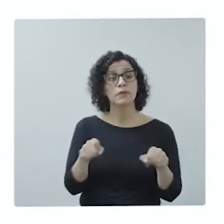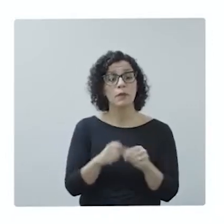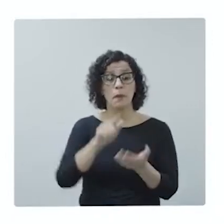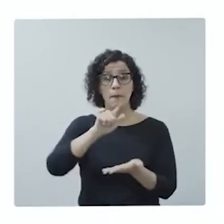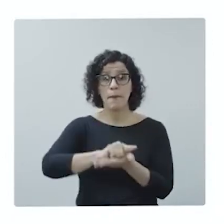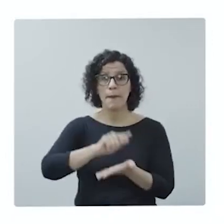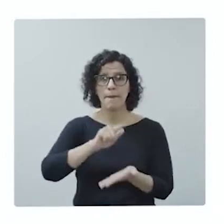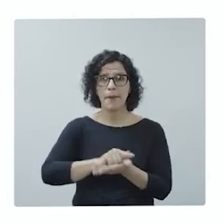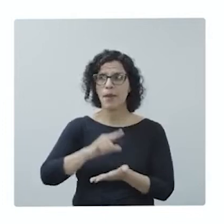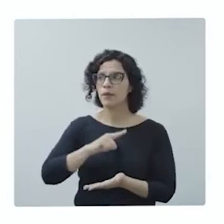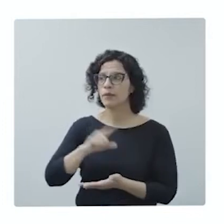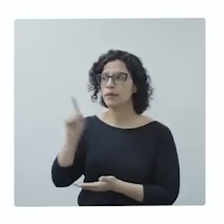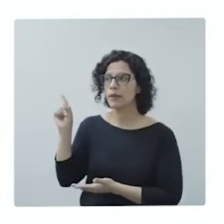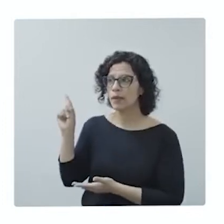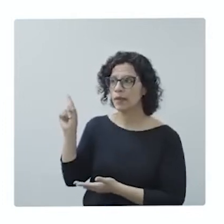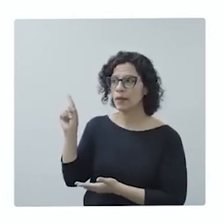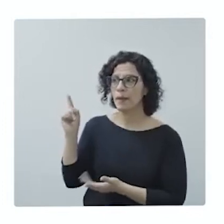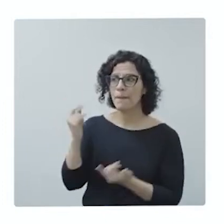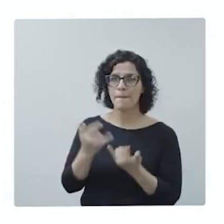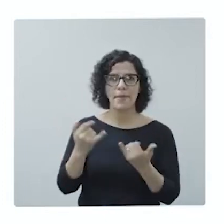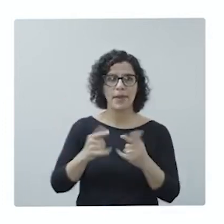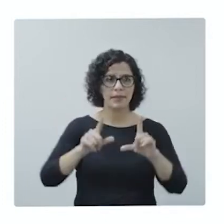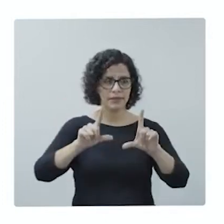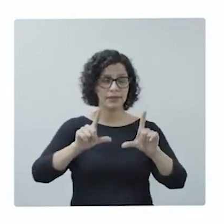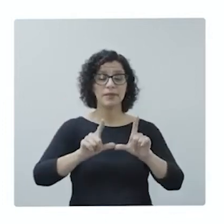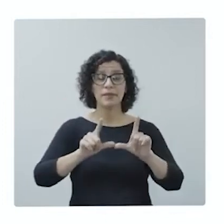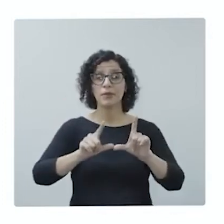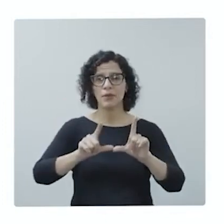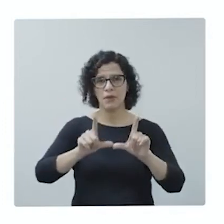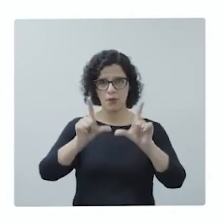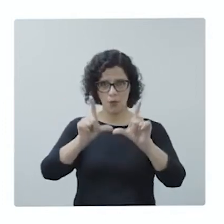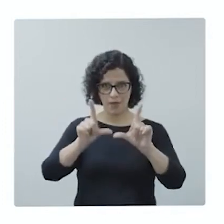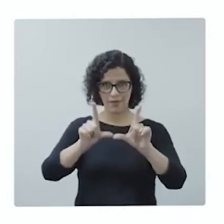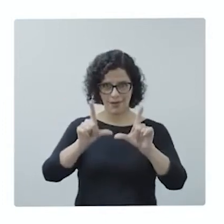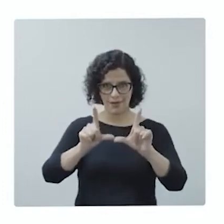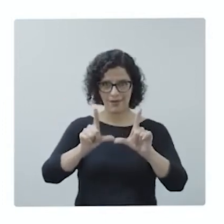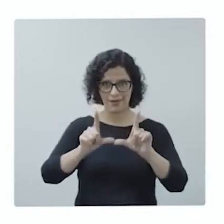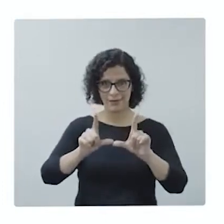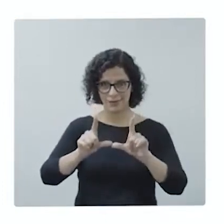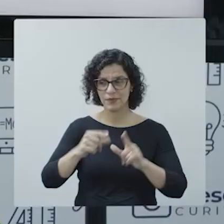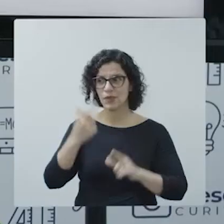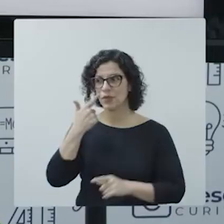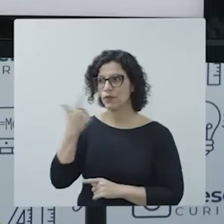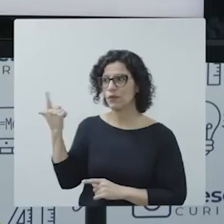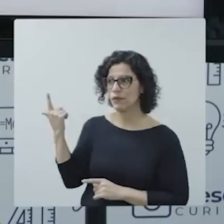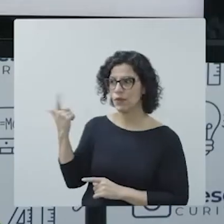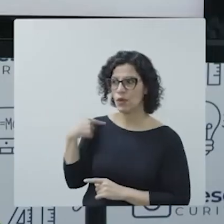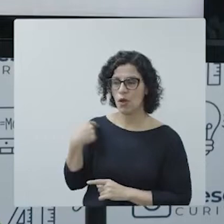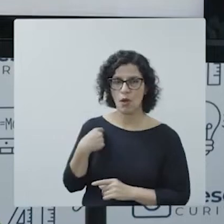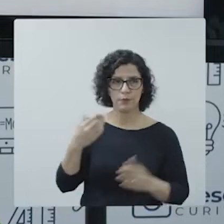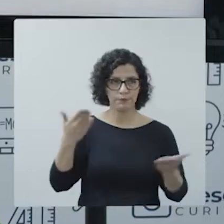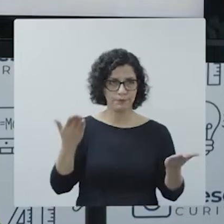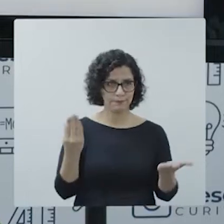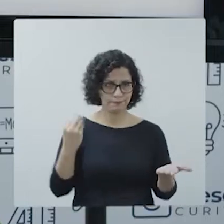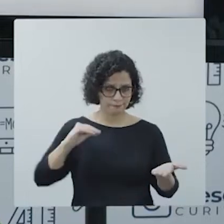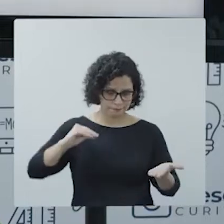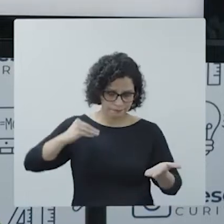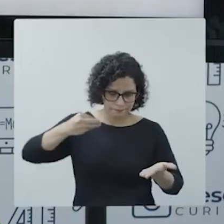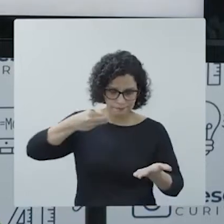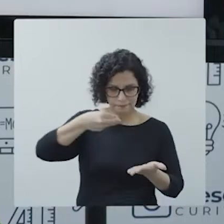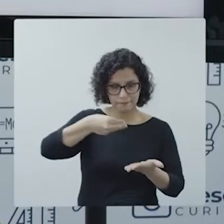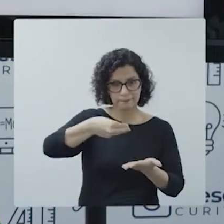folha em formato quadrado. Então, como que nós fazemos? Pegamos a pontinha aqui